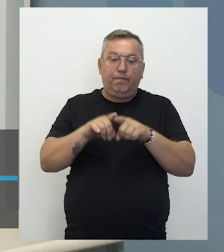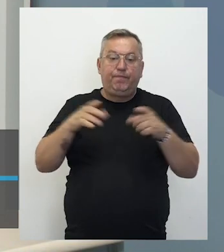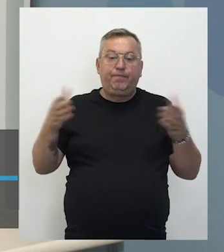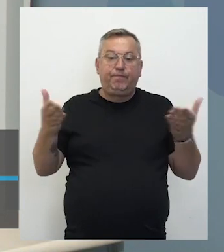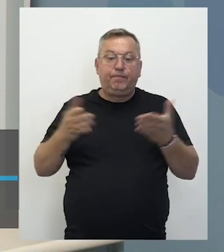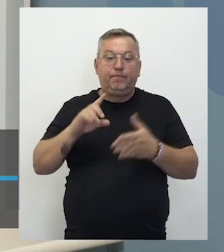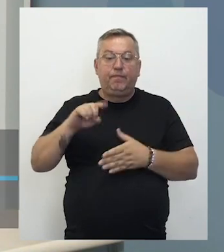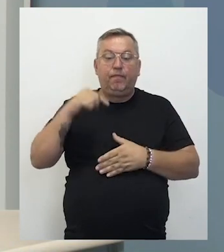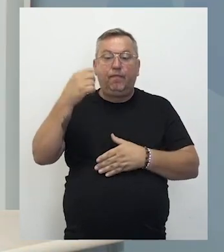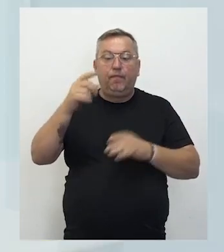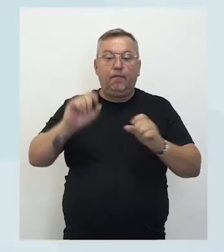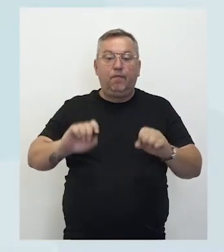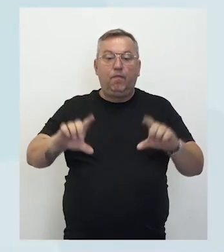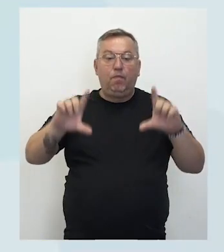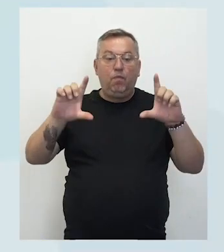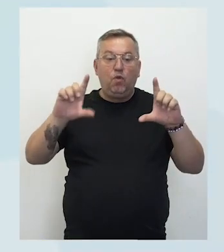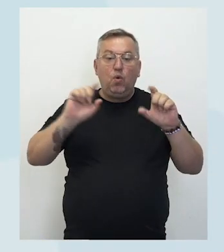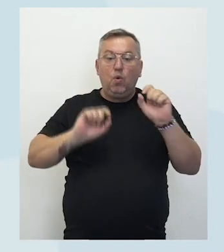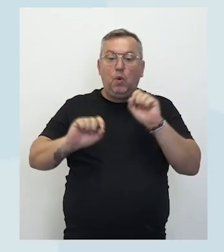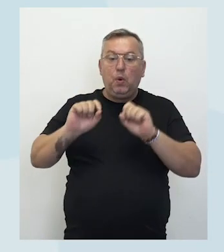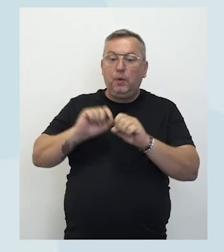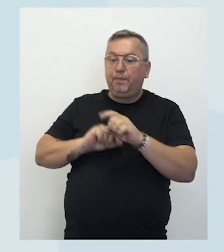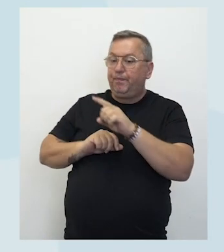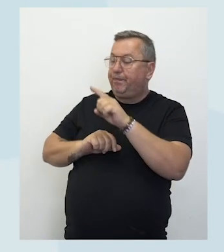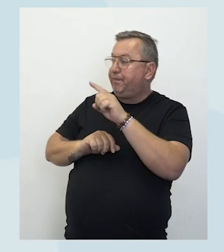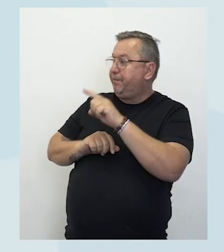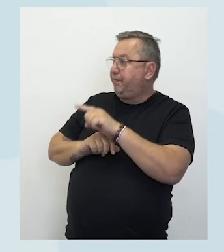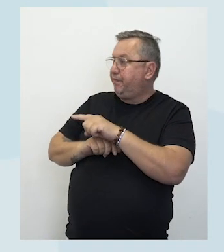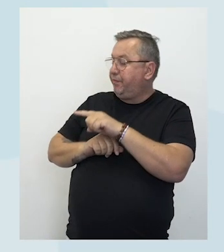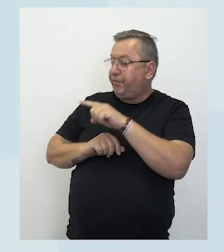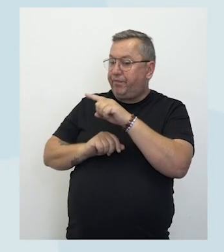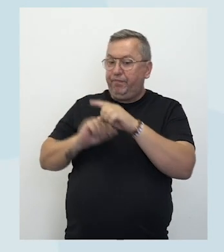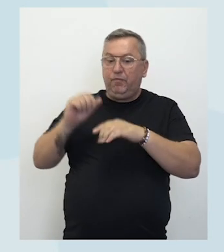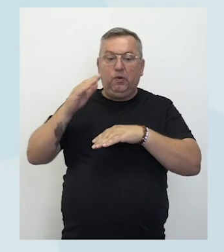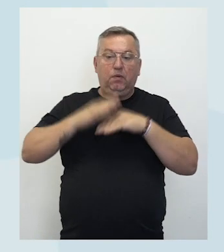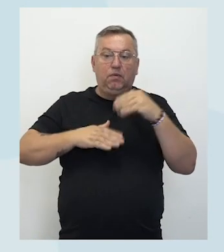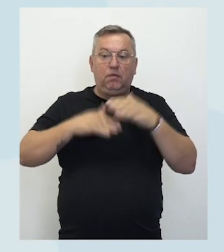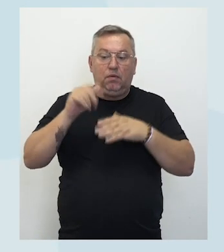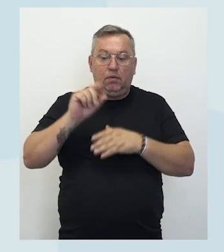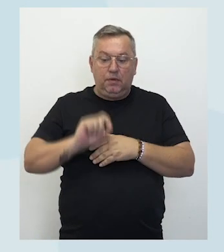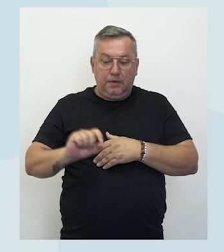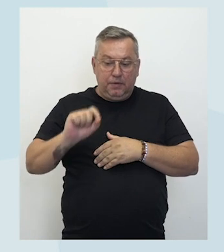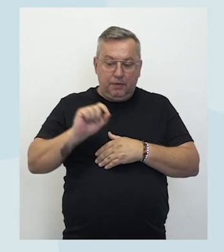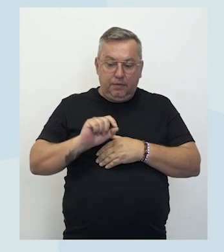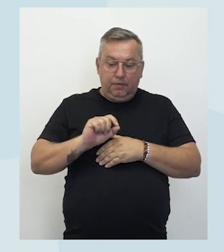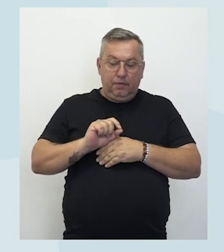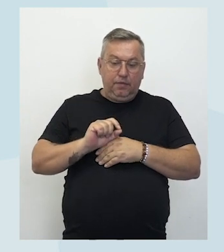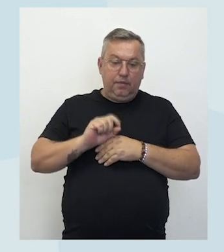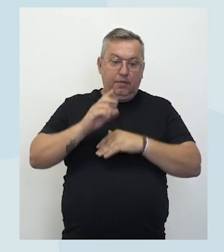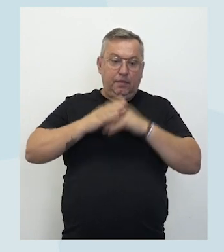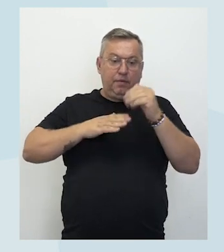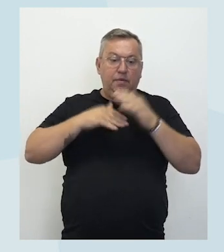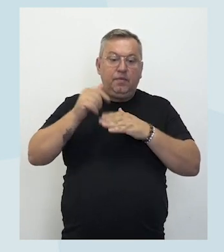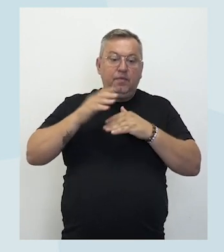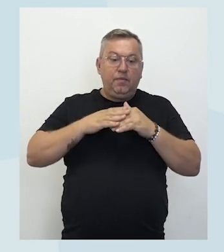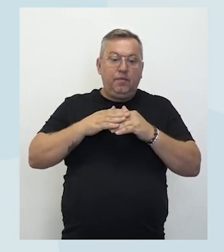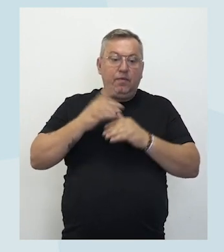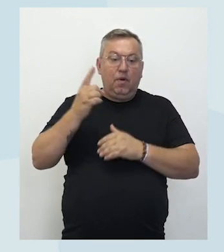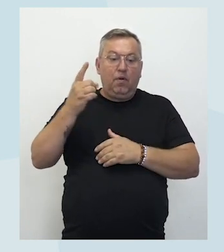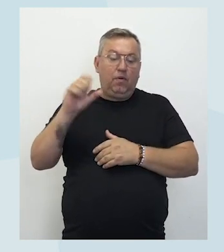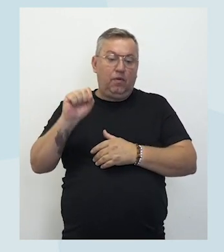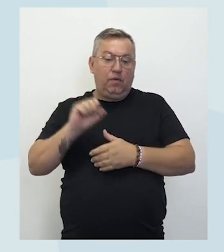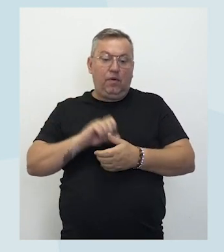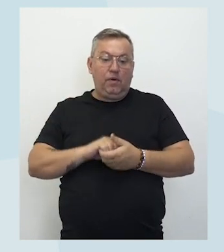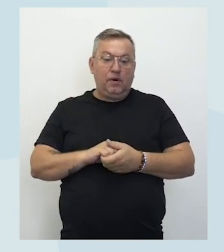na próxima tela, nós temos o destaque para a habilidade. Tá? Então, a habilidade é a habilidade